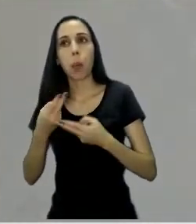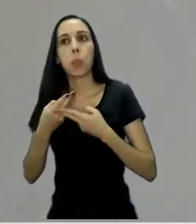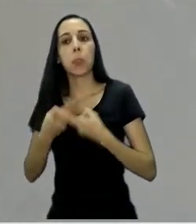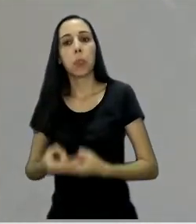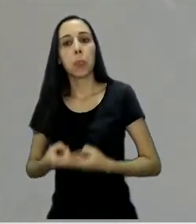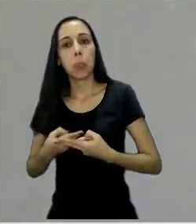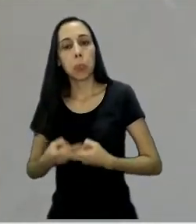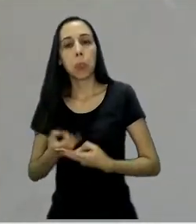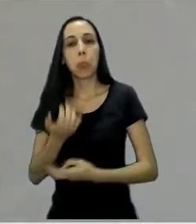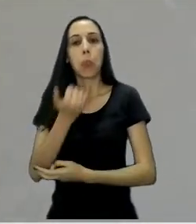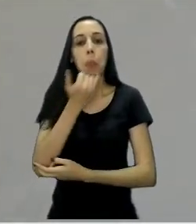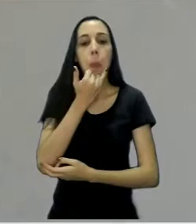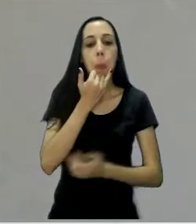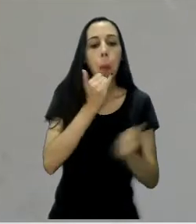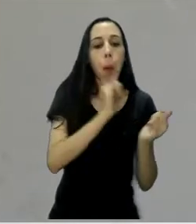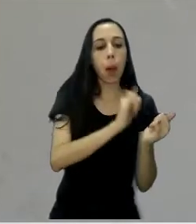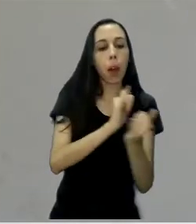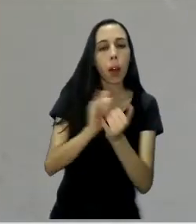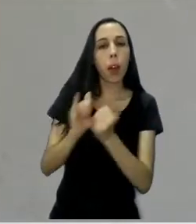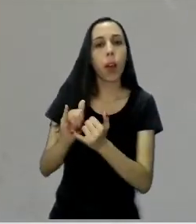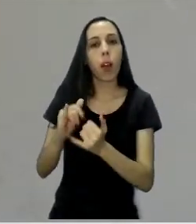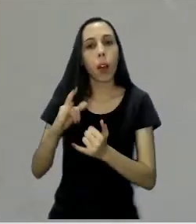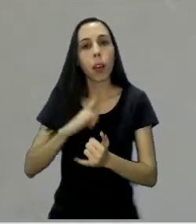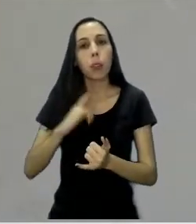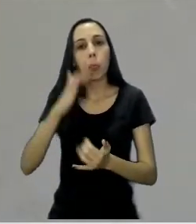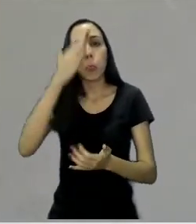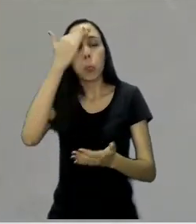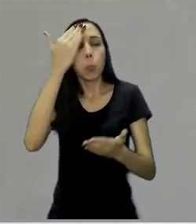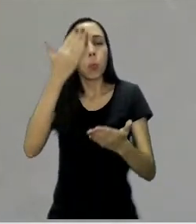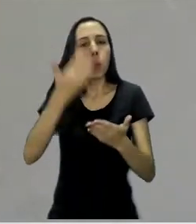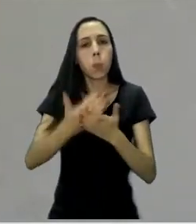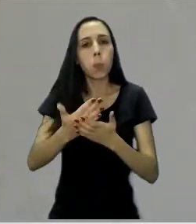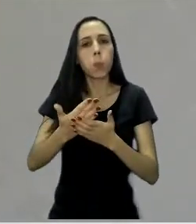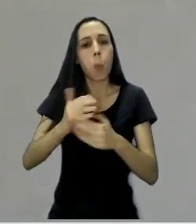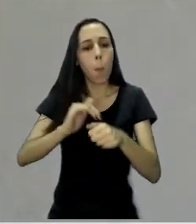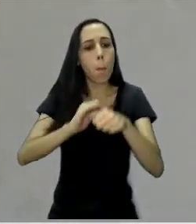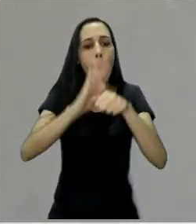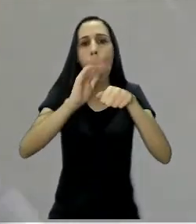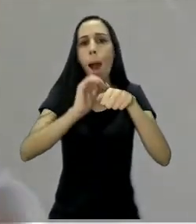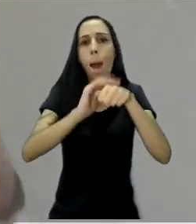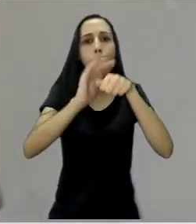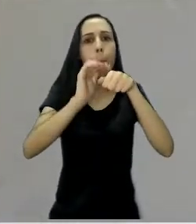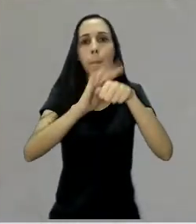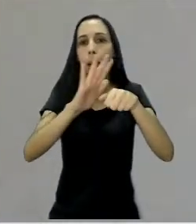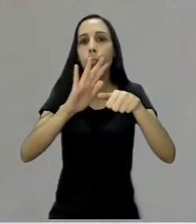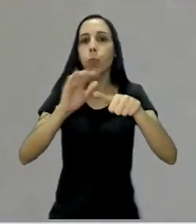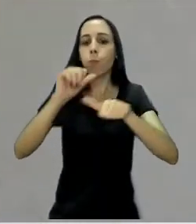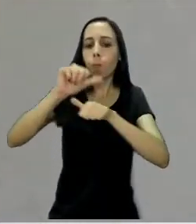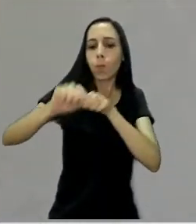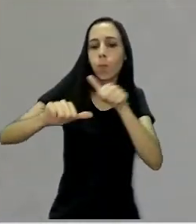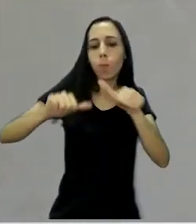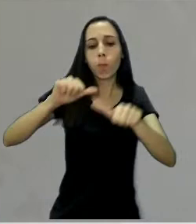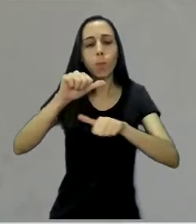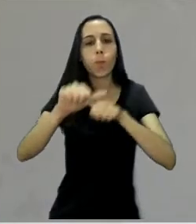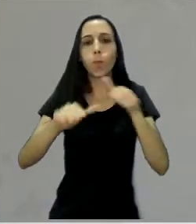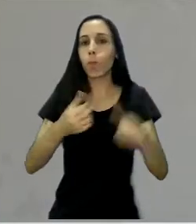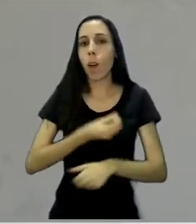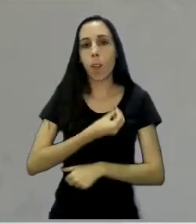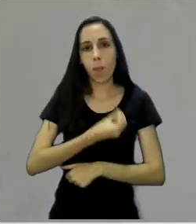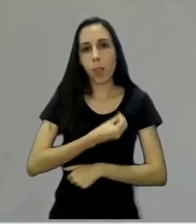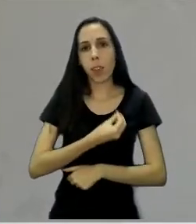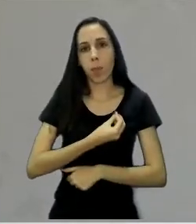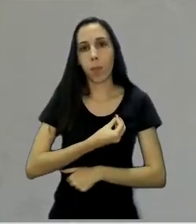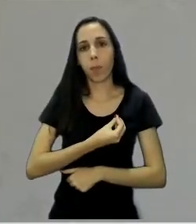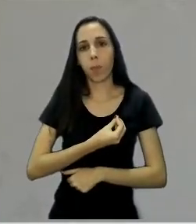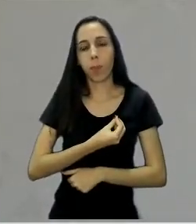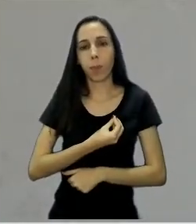mais paciência, perdoar, ter mais confiança, ter mais coragem, fazer